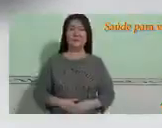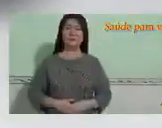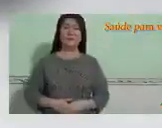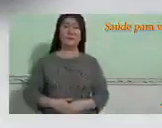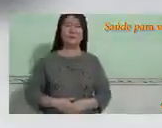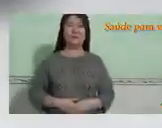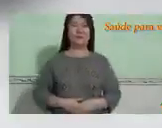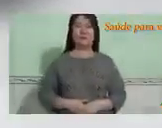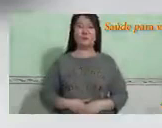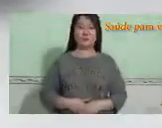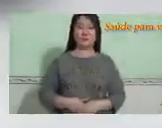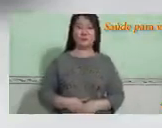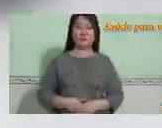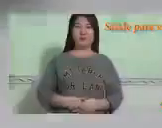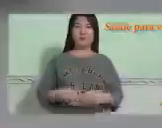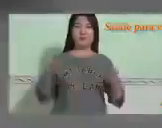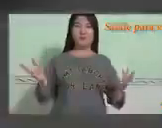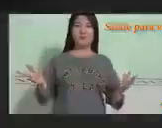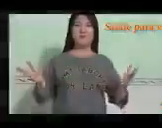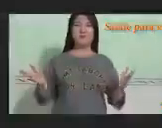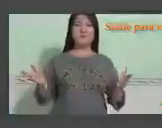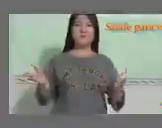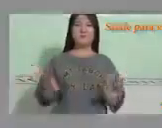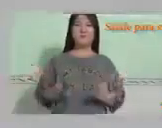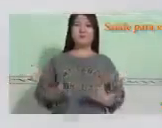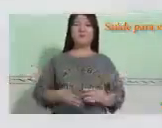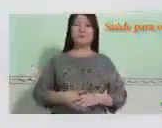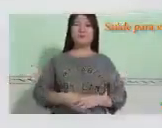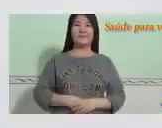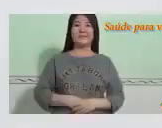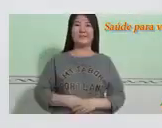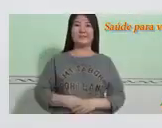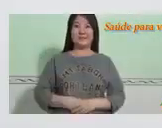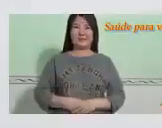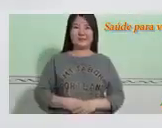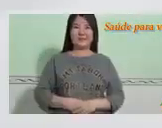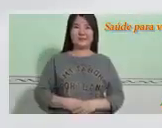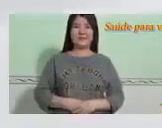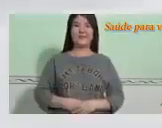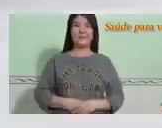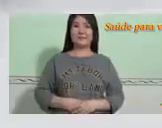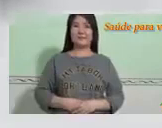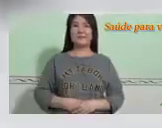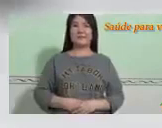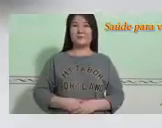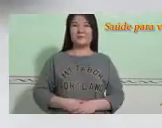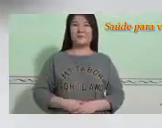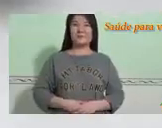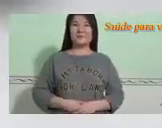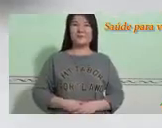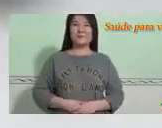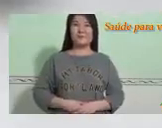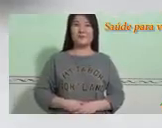rlc analisando necessários mitos preparos para a realização da histeroscopia cirúrgica vírgula sendo